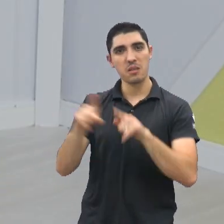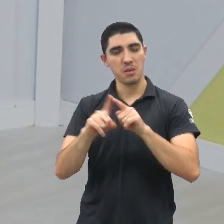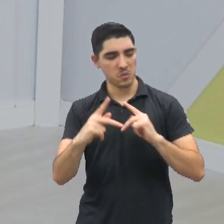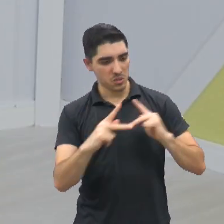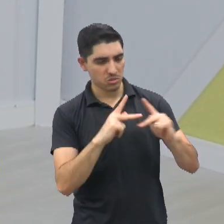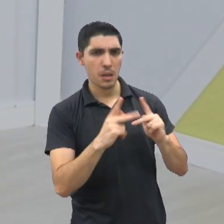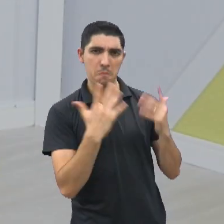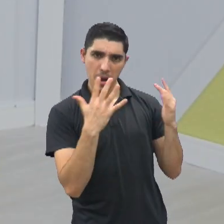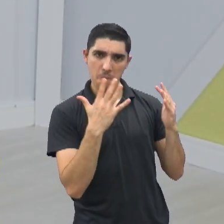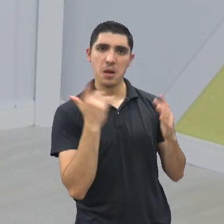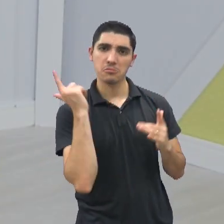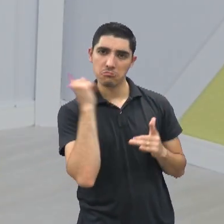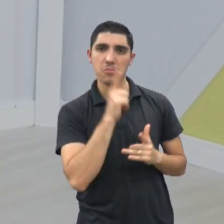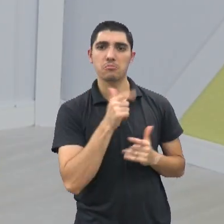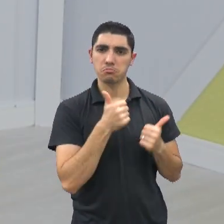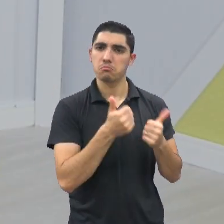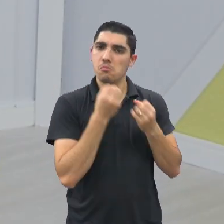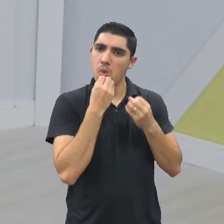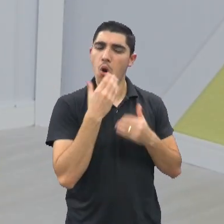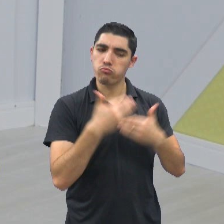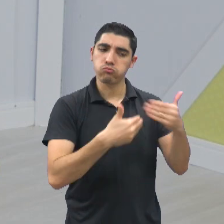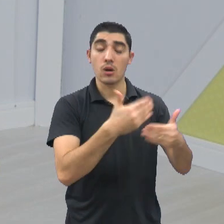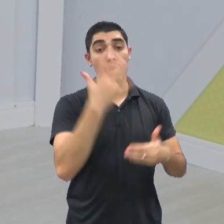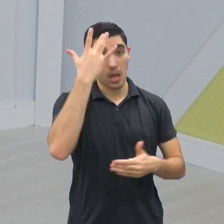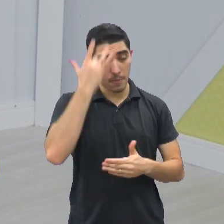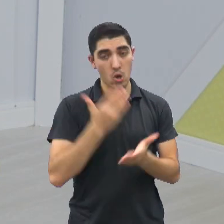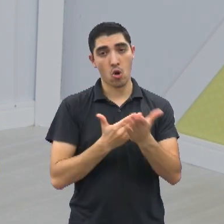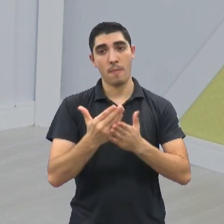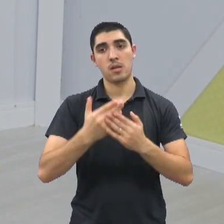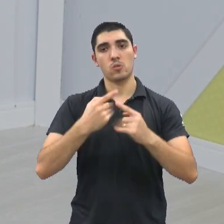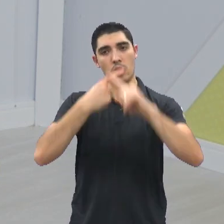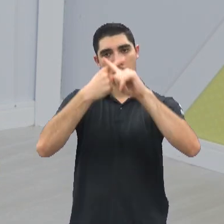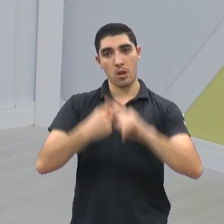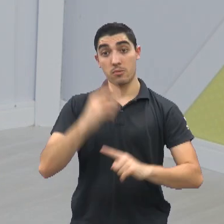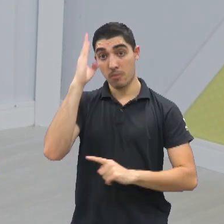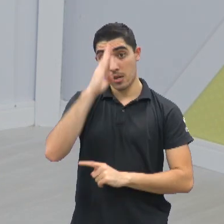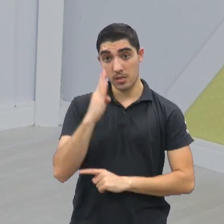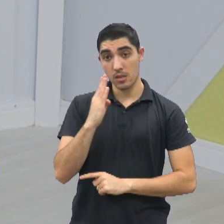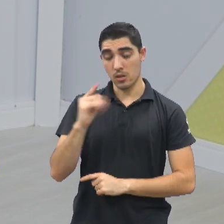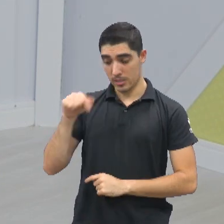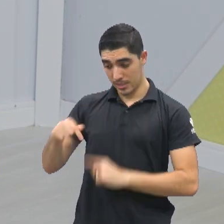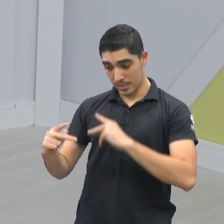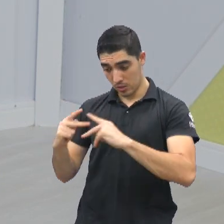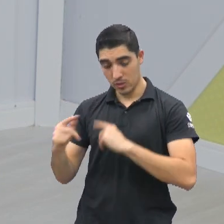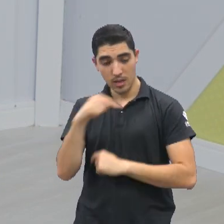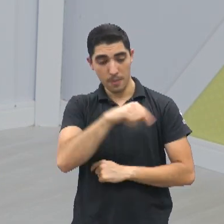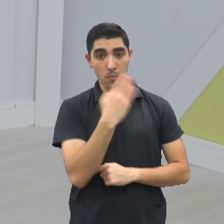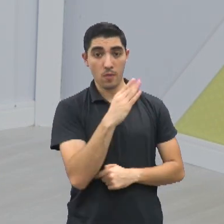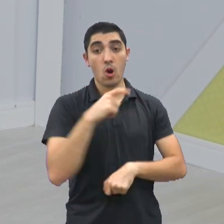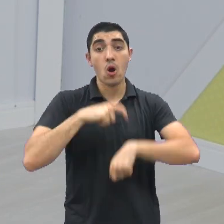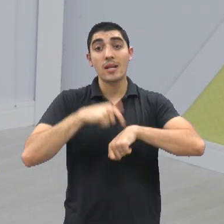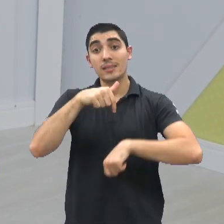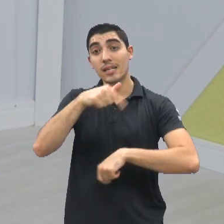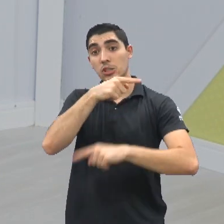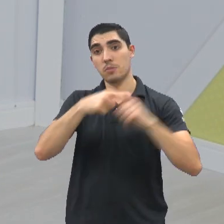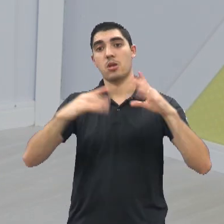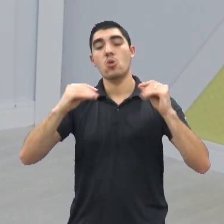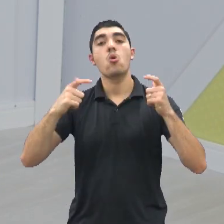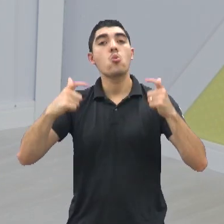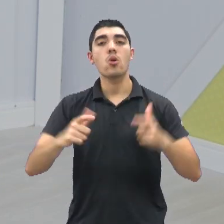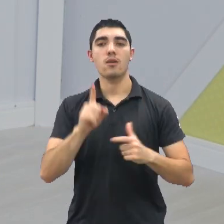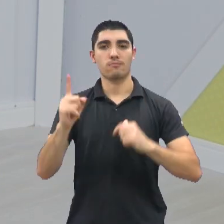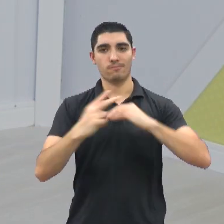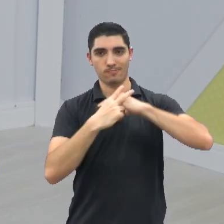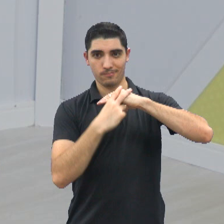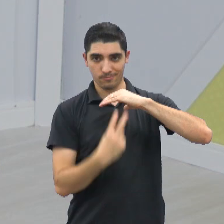no Paulista e amanhã já começa a sua trajetória no NBB enfrentando a equipe do Botafogo 7:30 da noite na arena farmacon de São